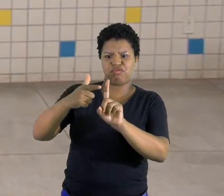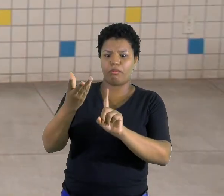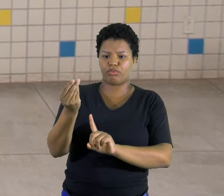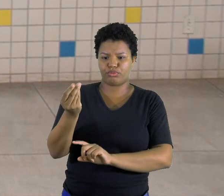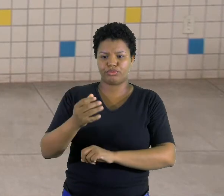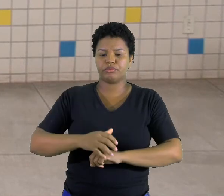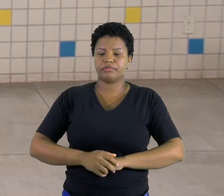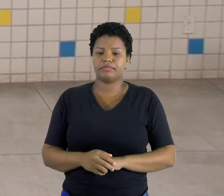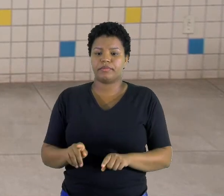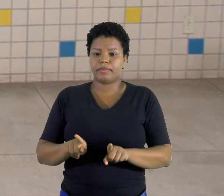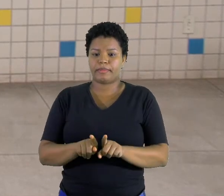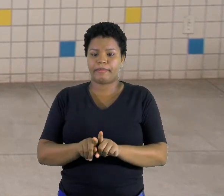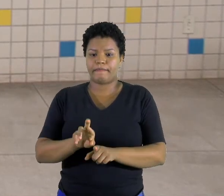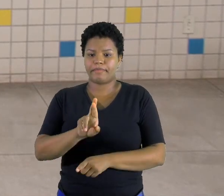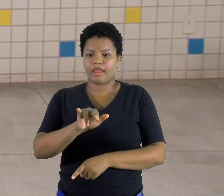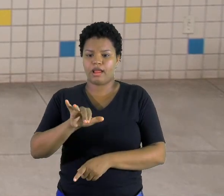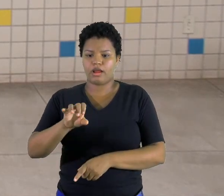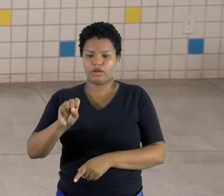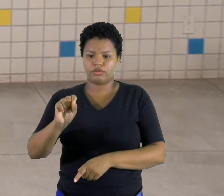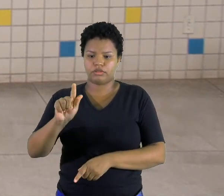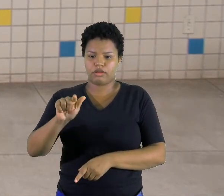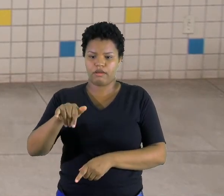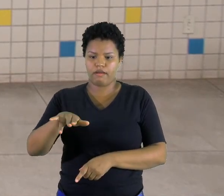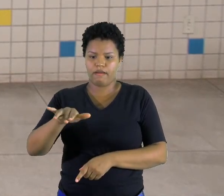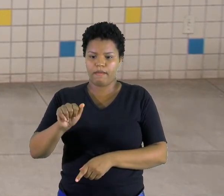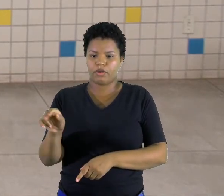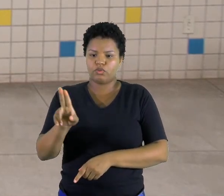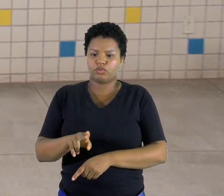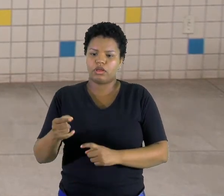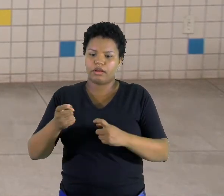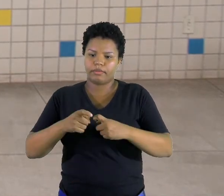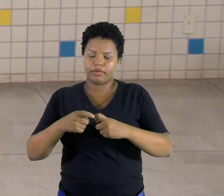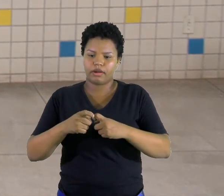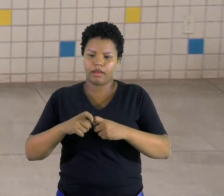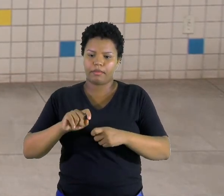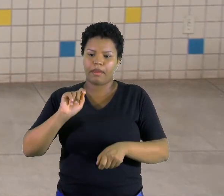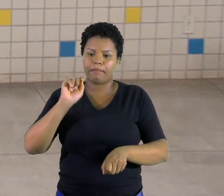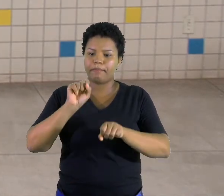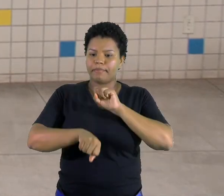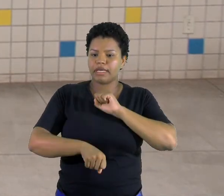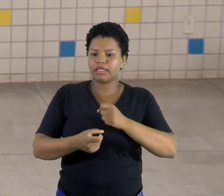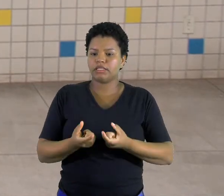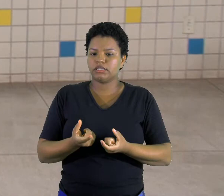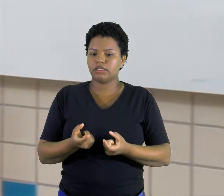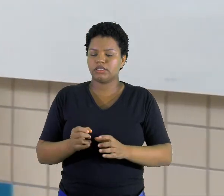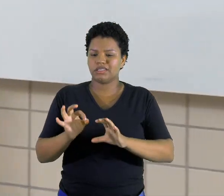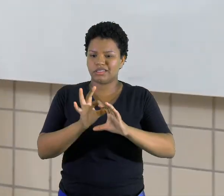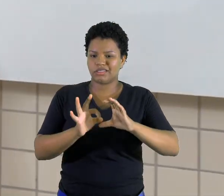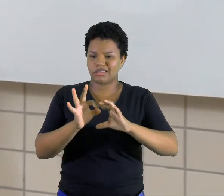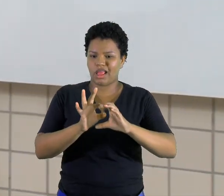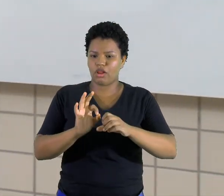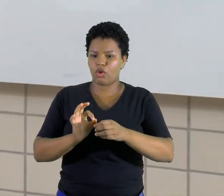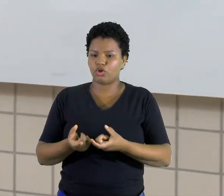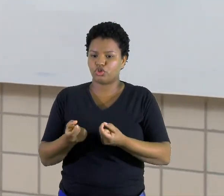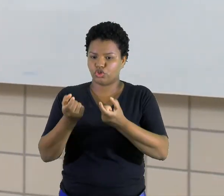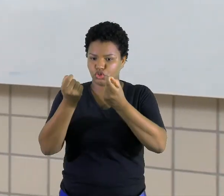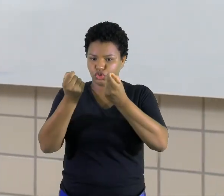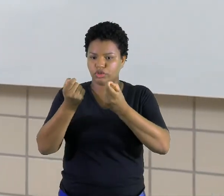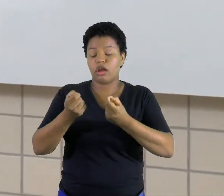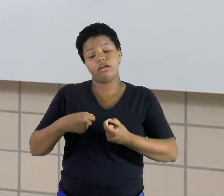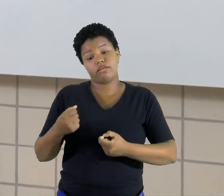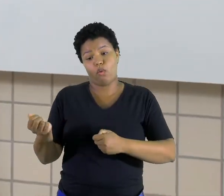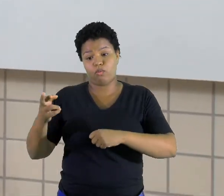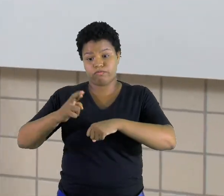que está aparecendo aí na tela de vocês, usados na medicina para matar células cancerígenas, né? A questão da radiação,